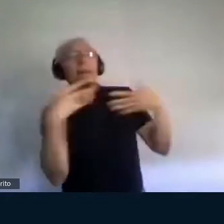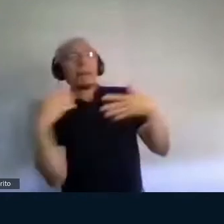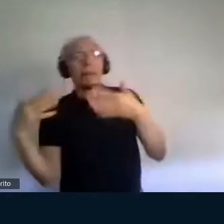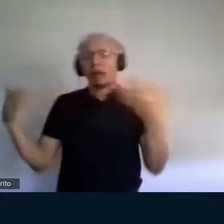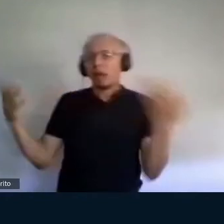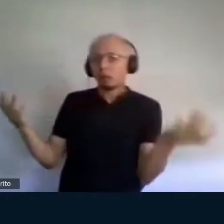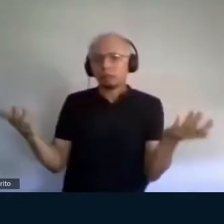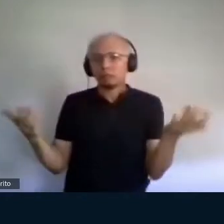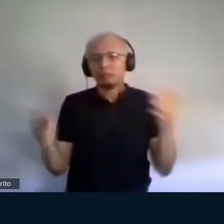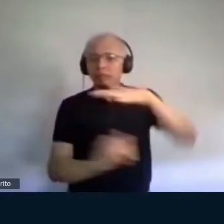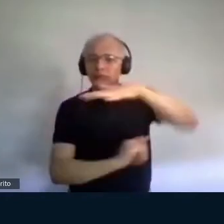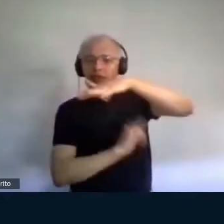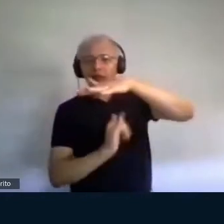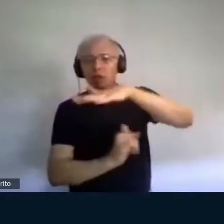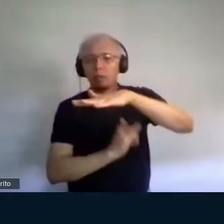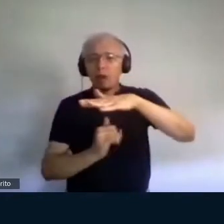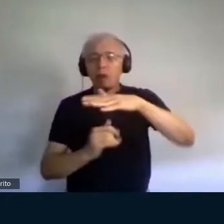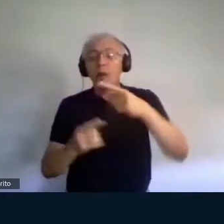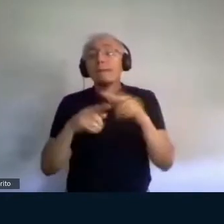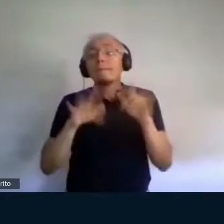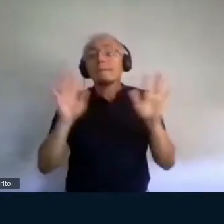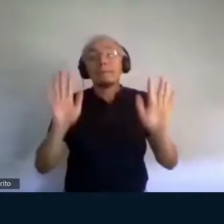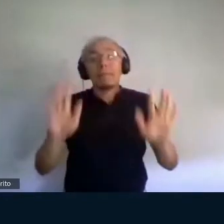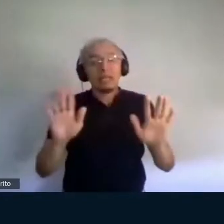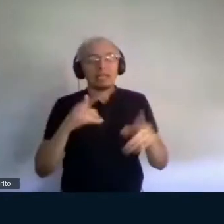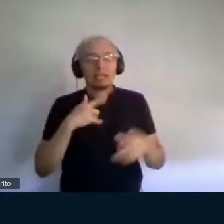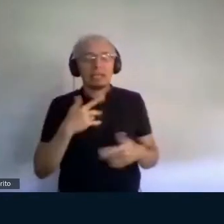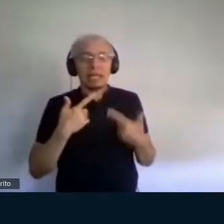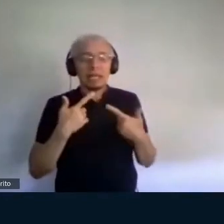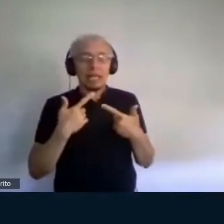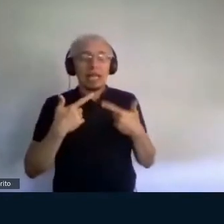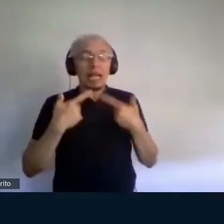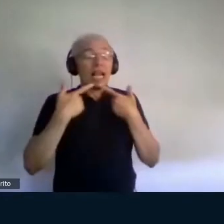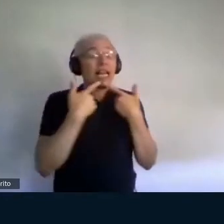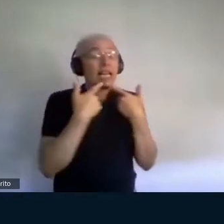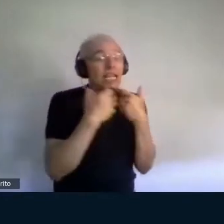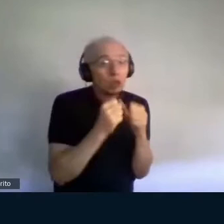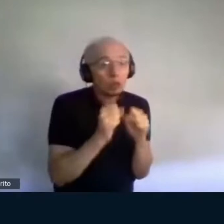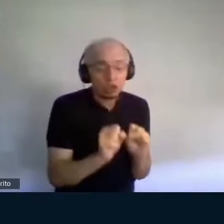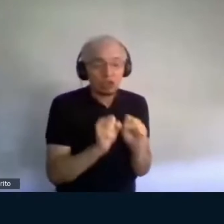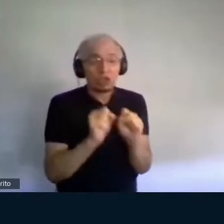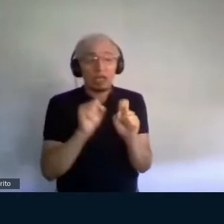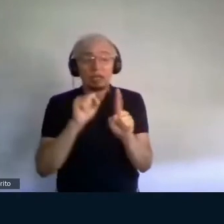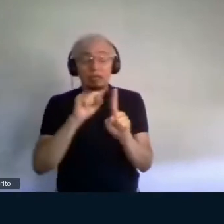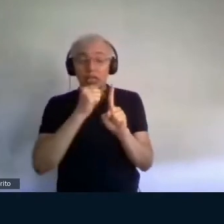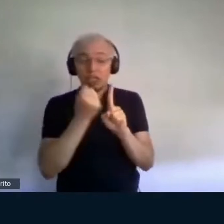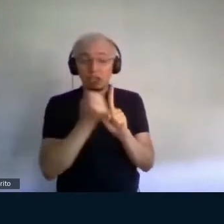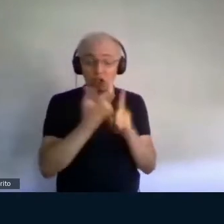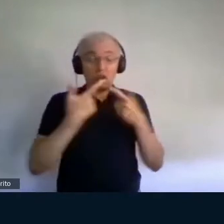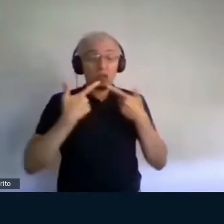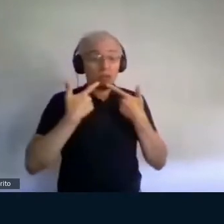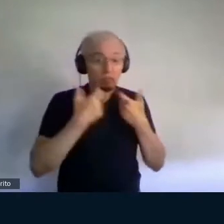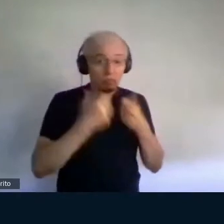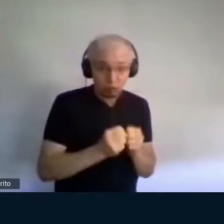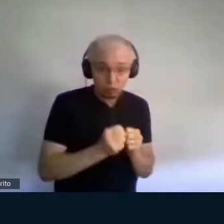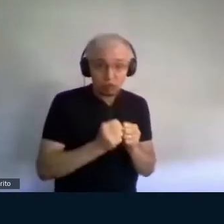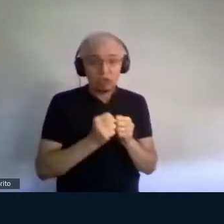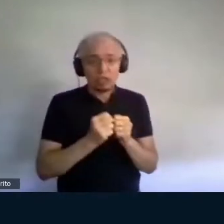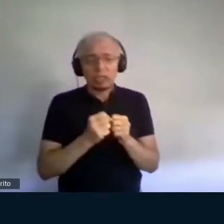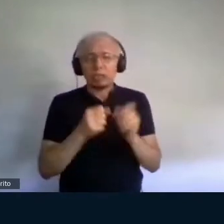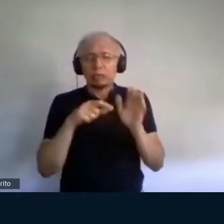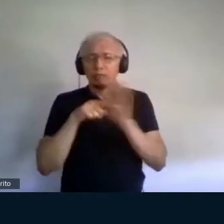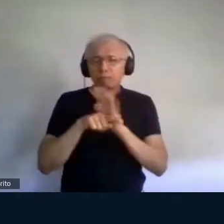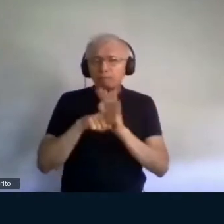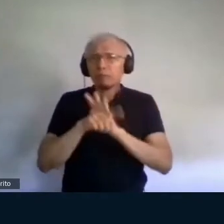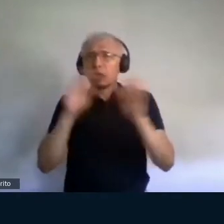né? Mas para a linguística e para a sociolinguística particularmente, né, que vem se ocupando muito dos